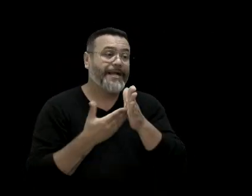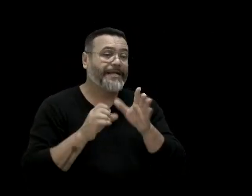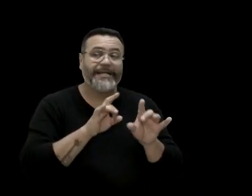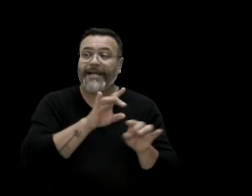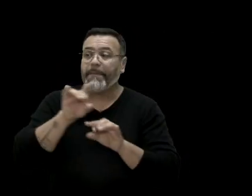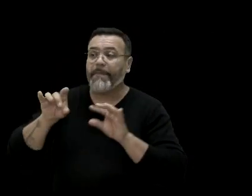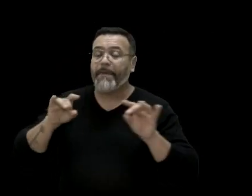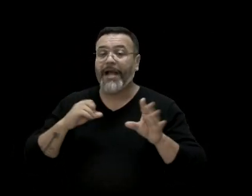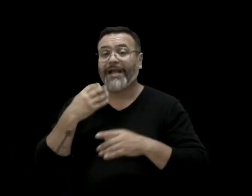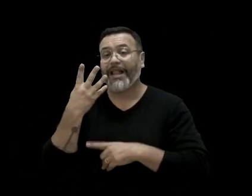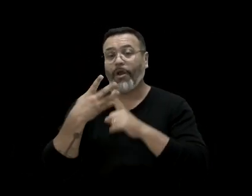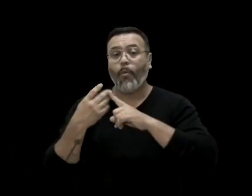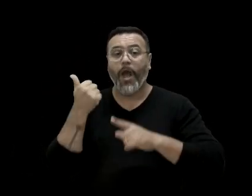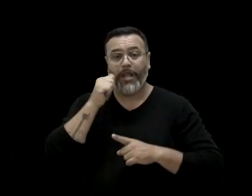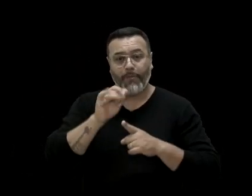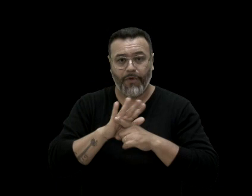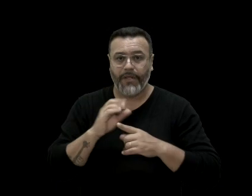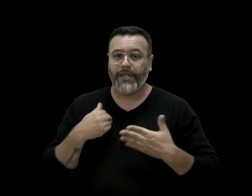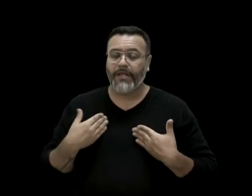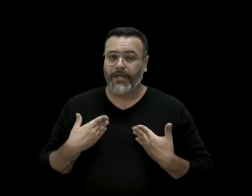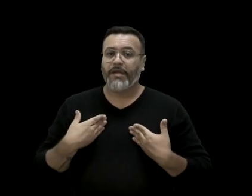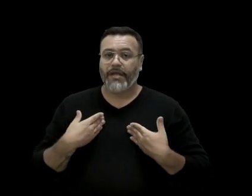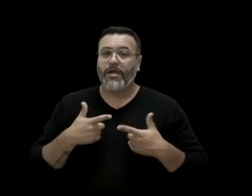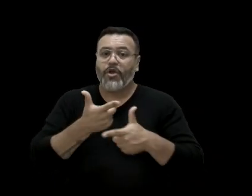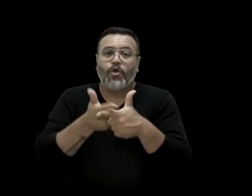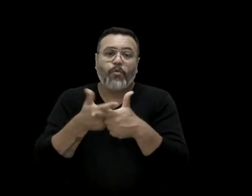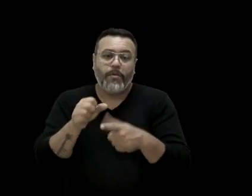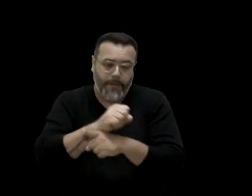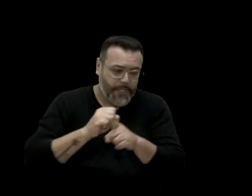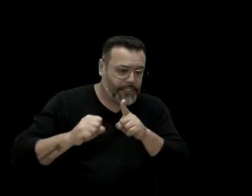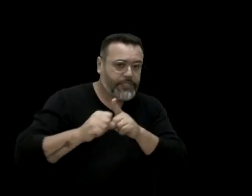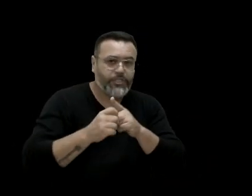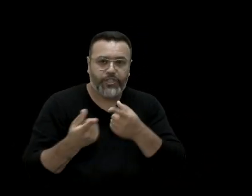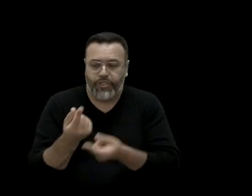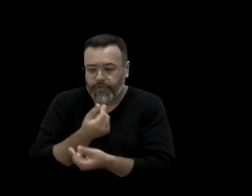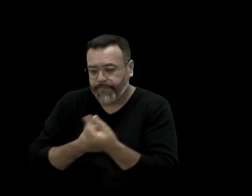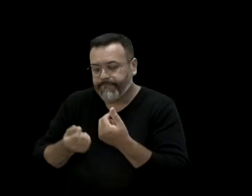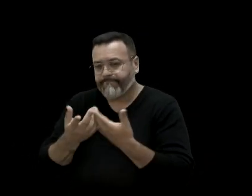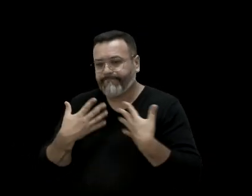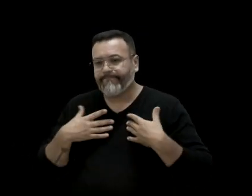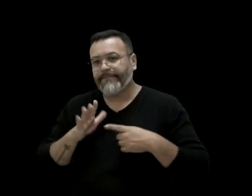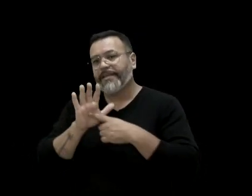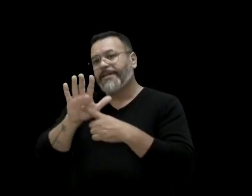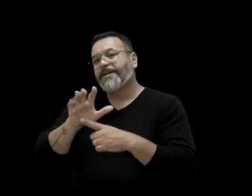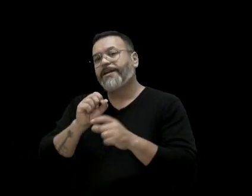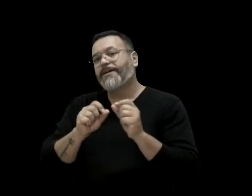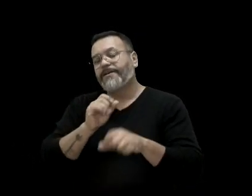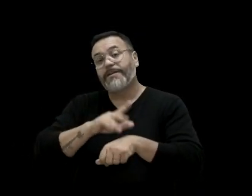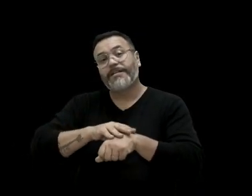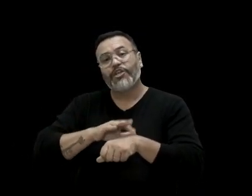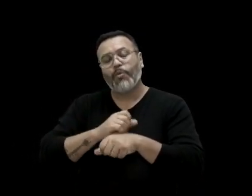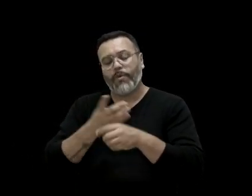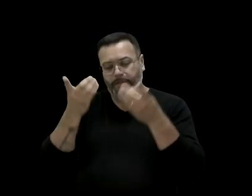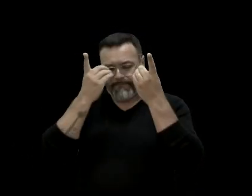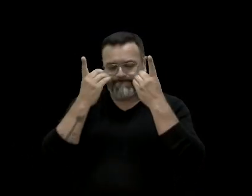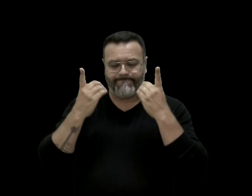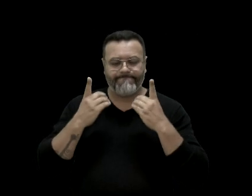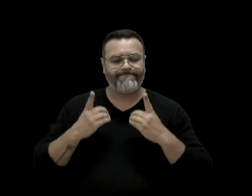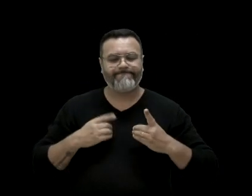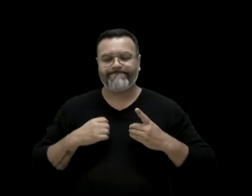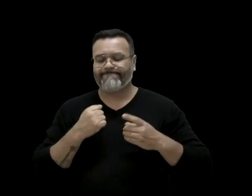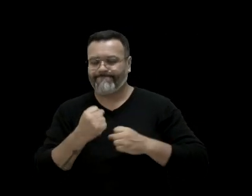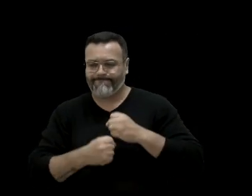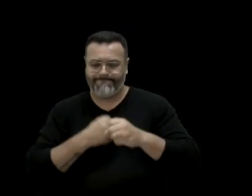de vulnerabilidade socioeconômica no Brasil apresentam sintomas depressivos no primeiro ou segundo